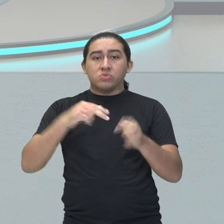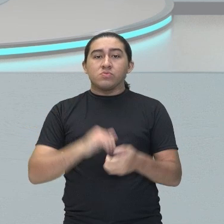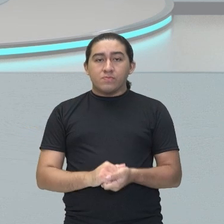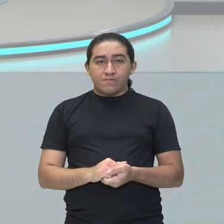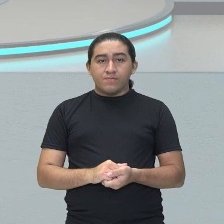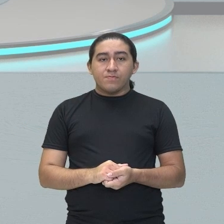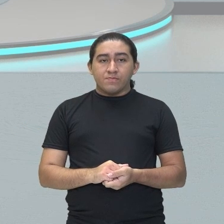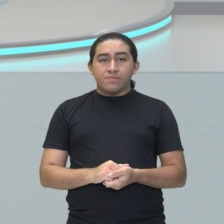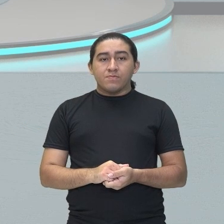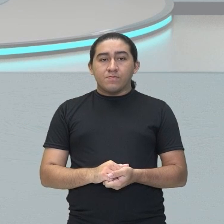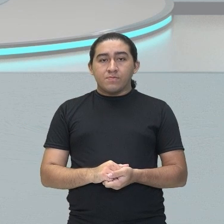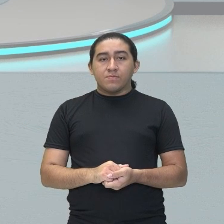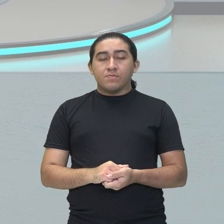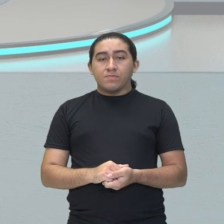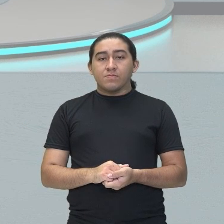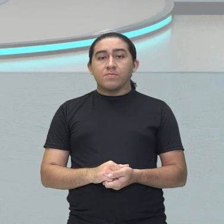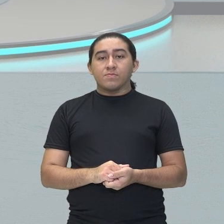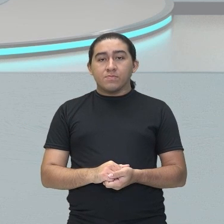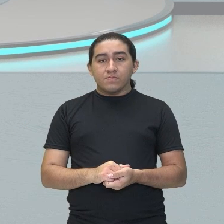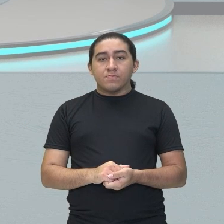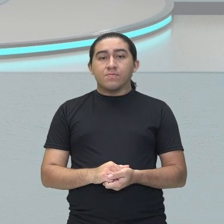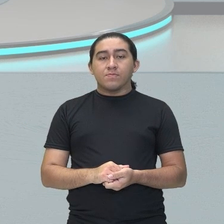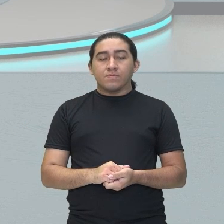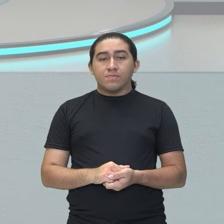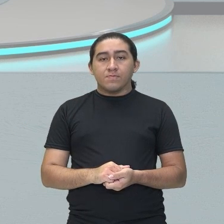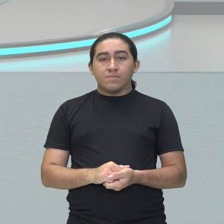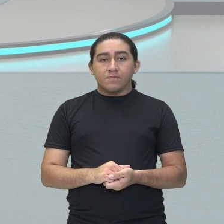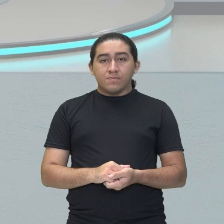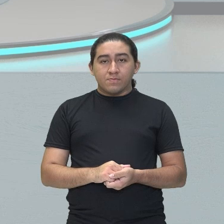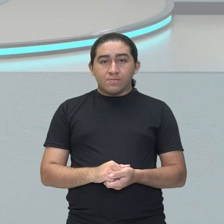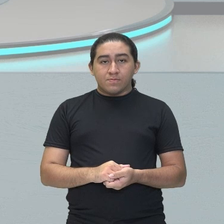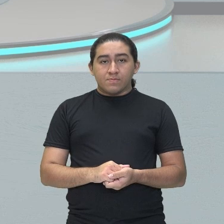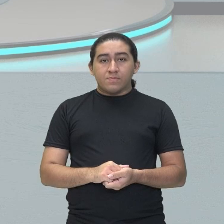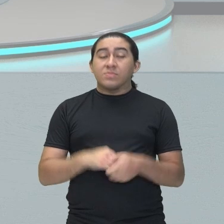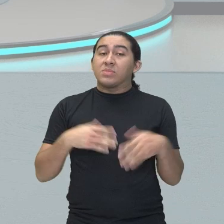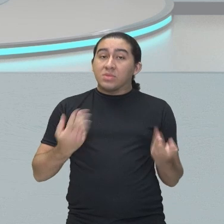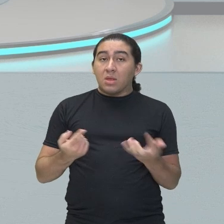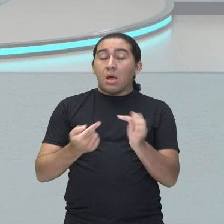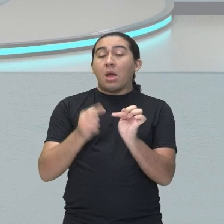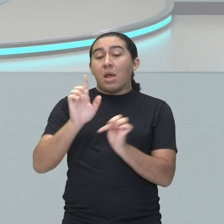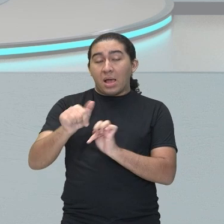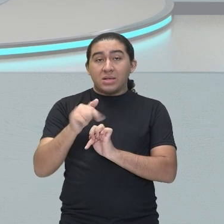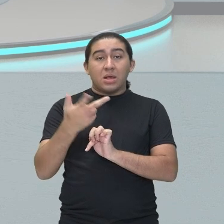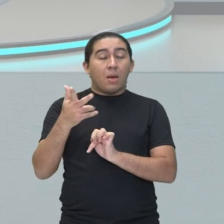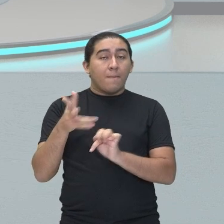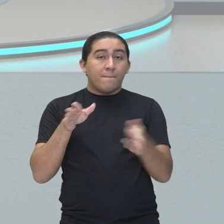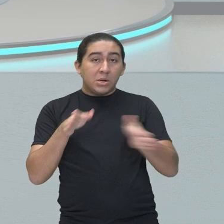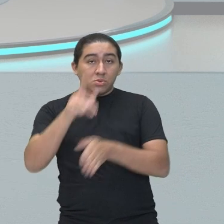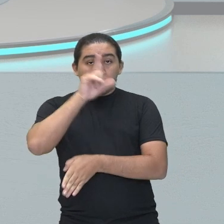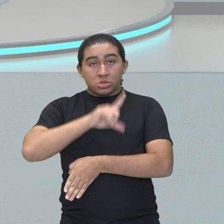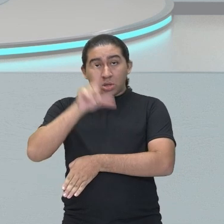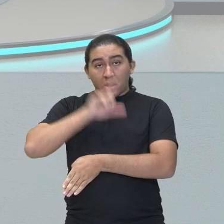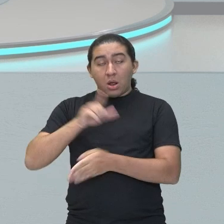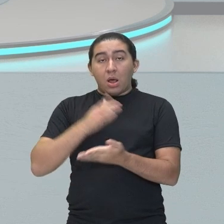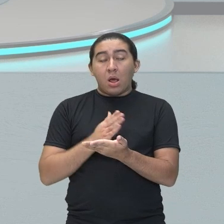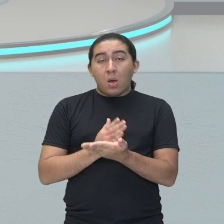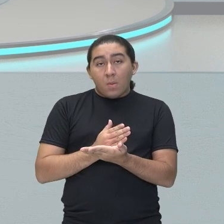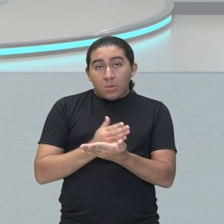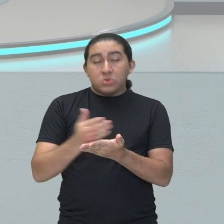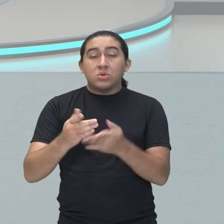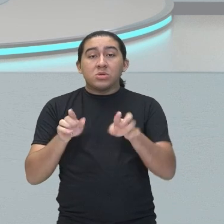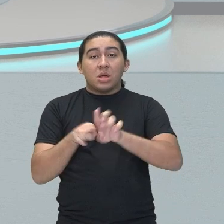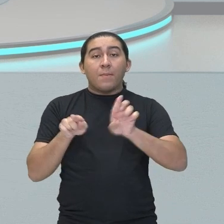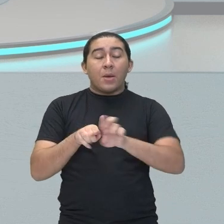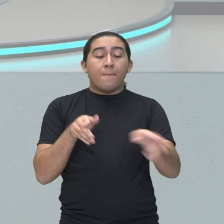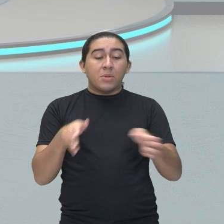esse arcadismo em nosso país. Historicamente, essa escola literária ocorreu ao mesmo tempo em que houve o período da mineração no